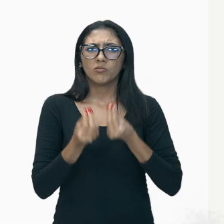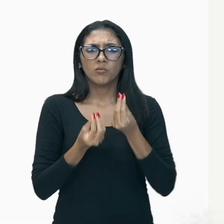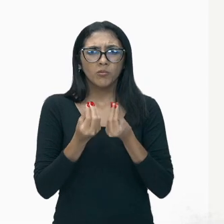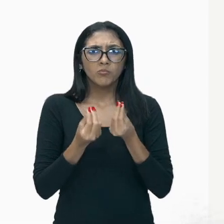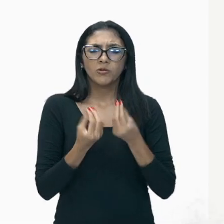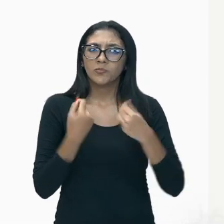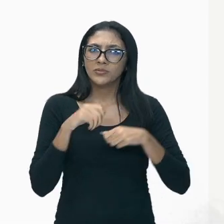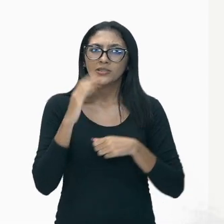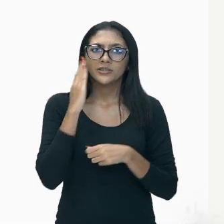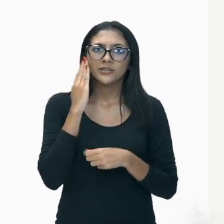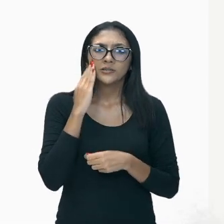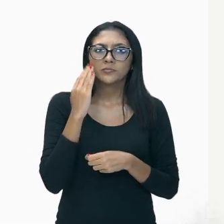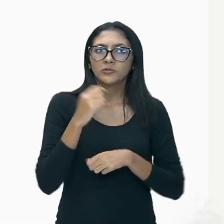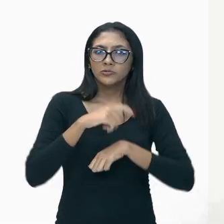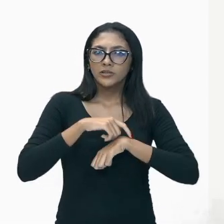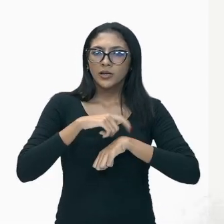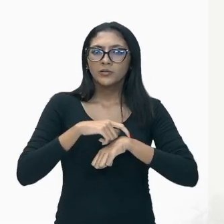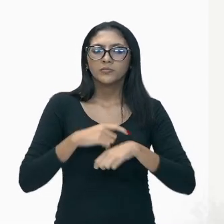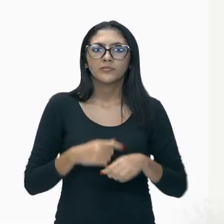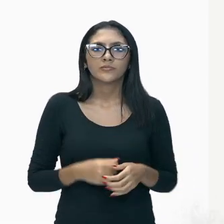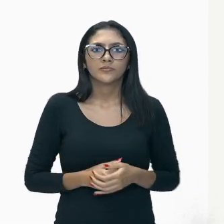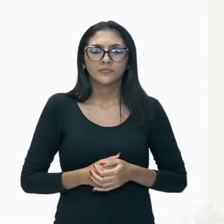detalhe. Vale a pena